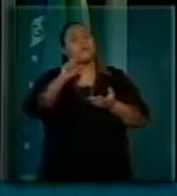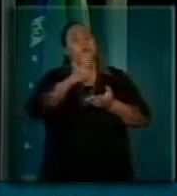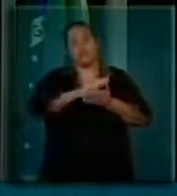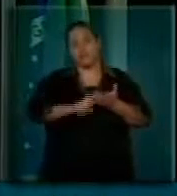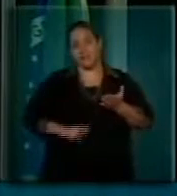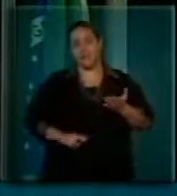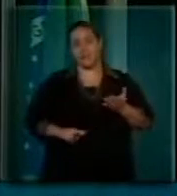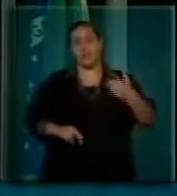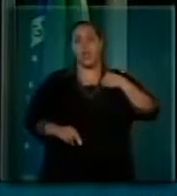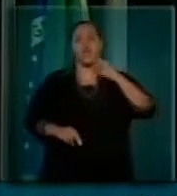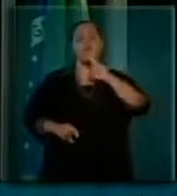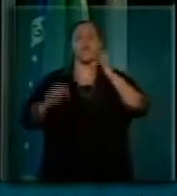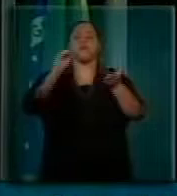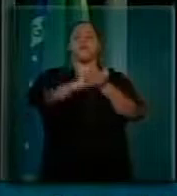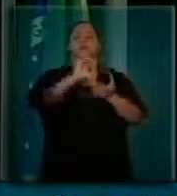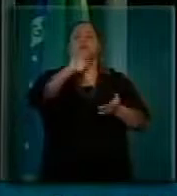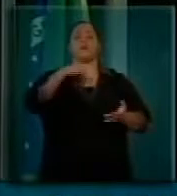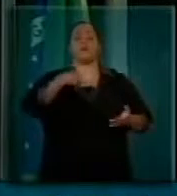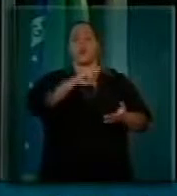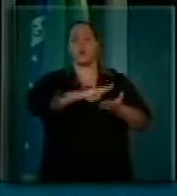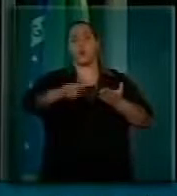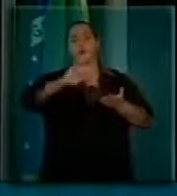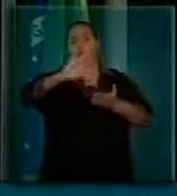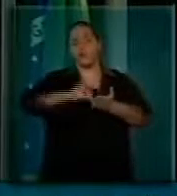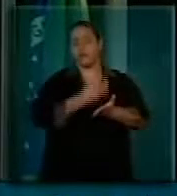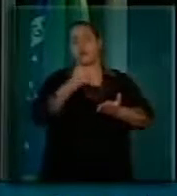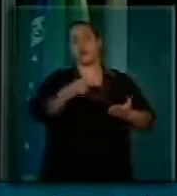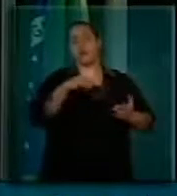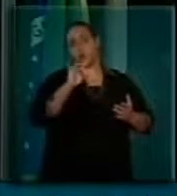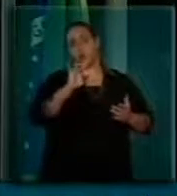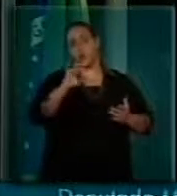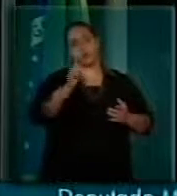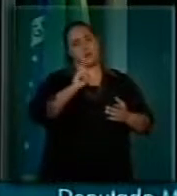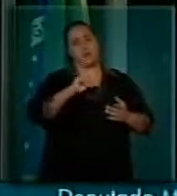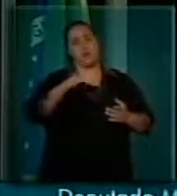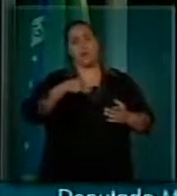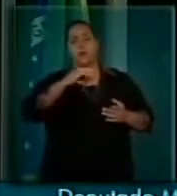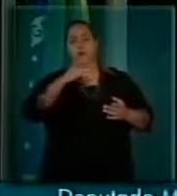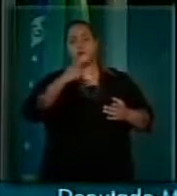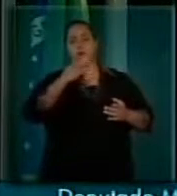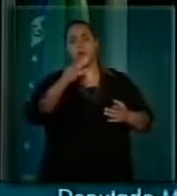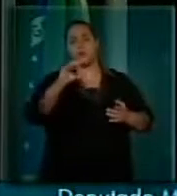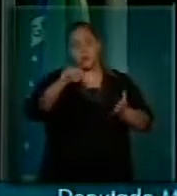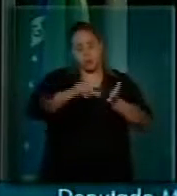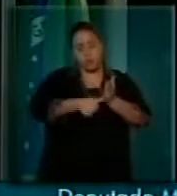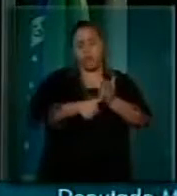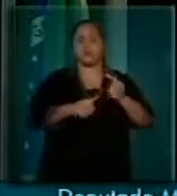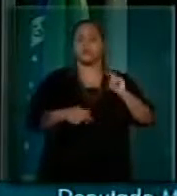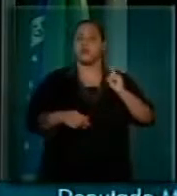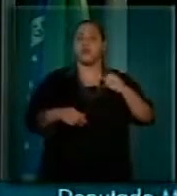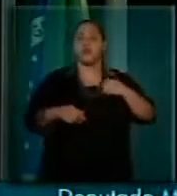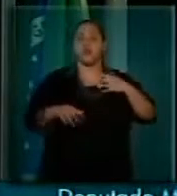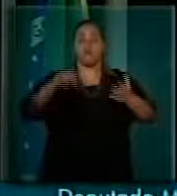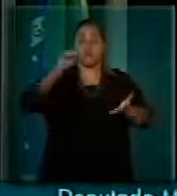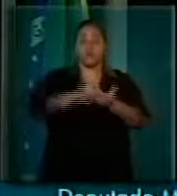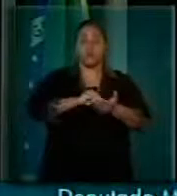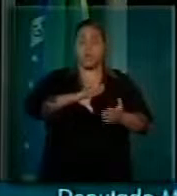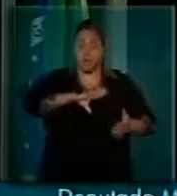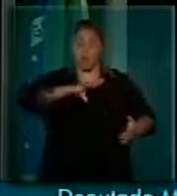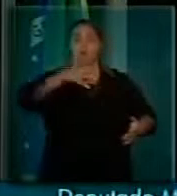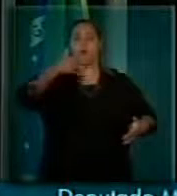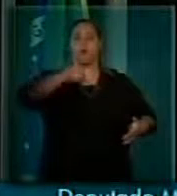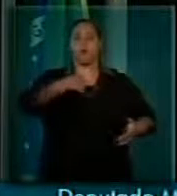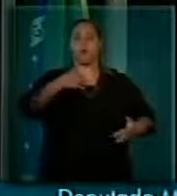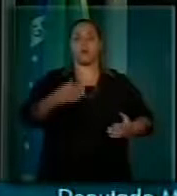não botei apenas o meu nome, a minha assinatura, o meu CPF e a minha digital. Coloquei a minha honra na